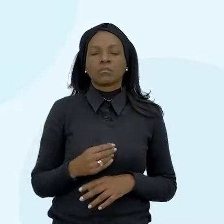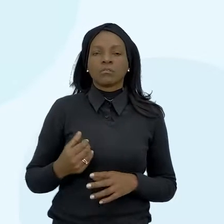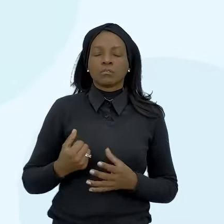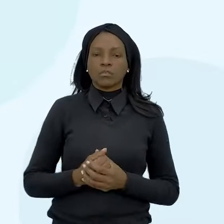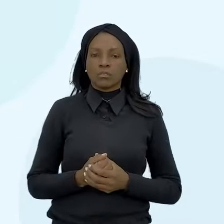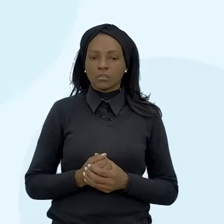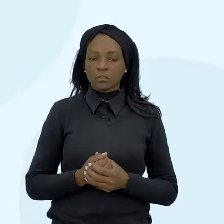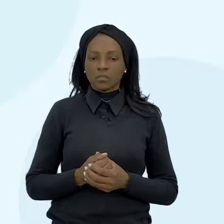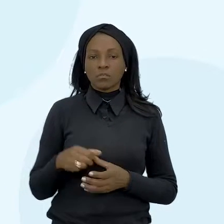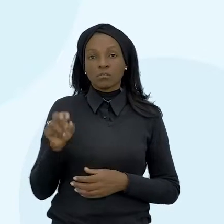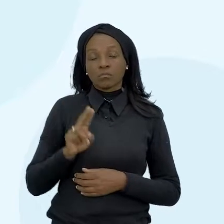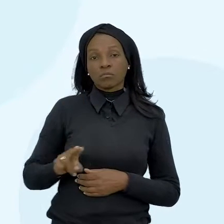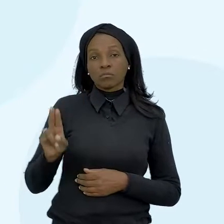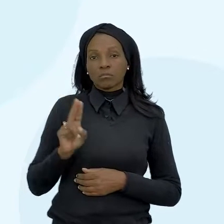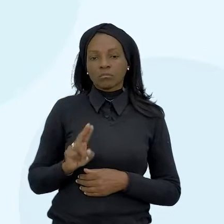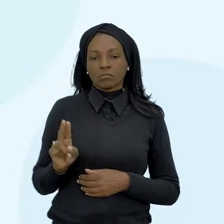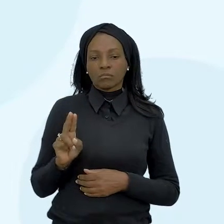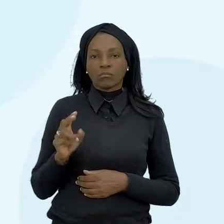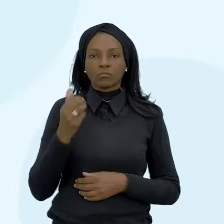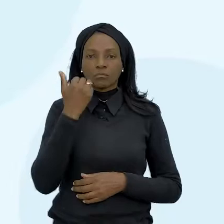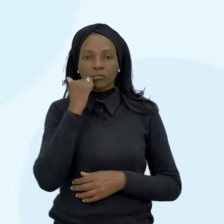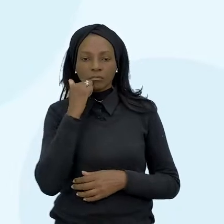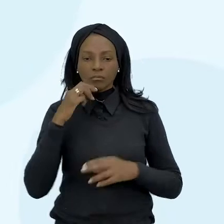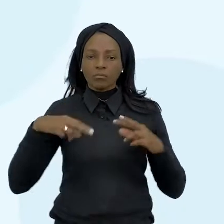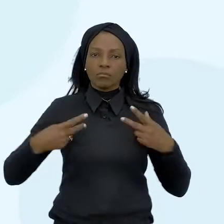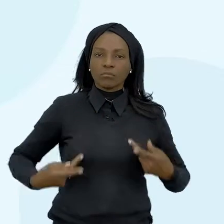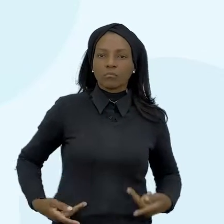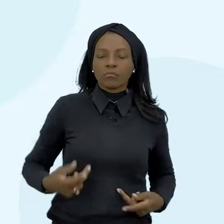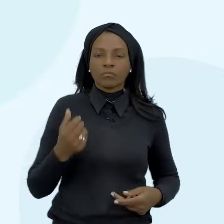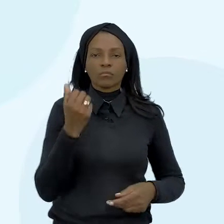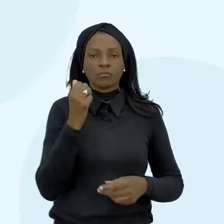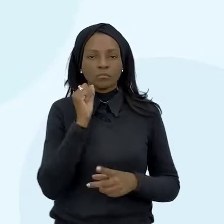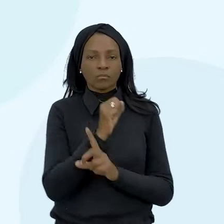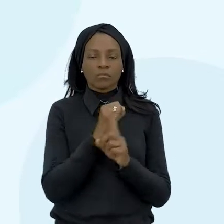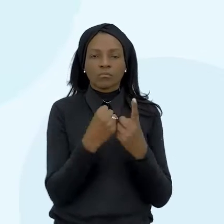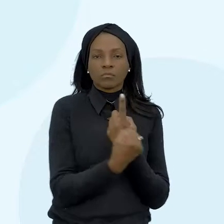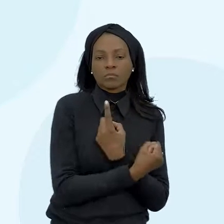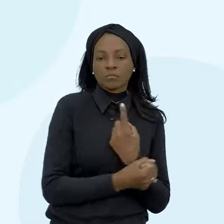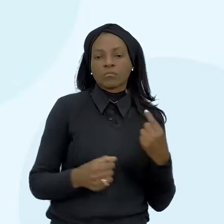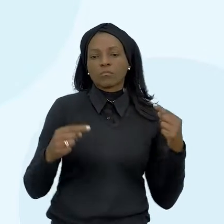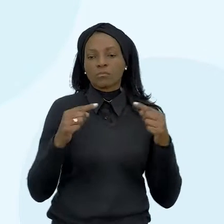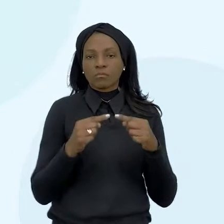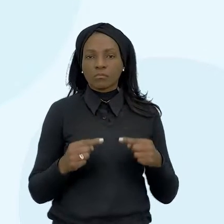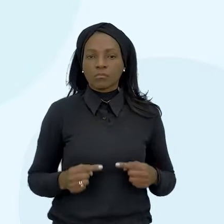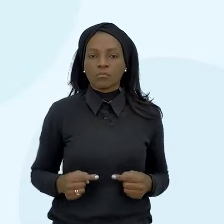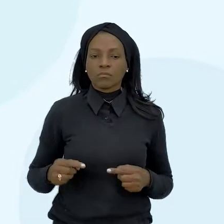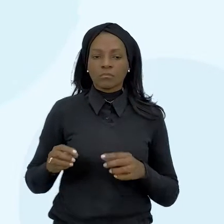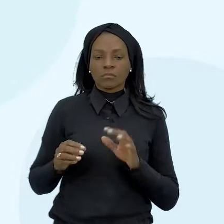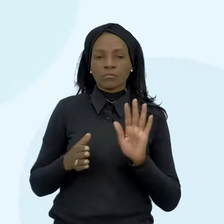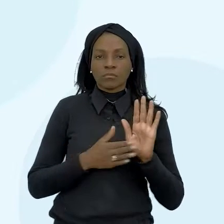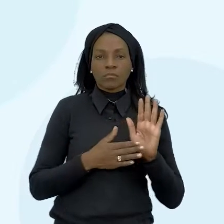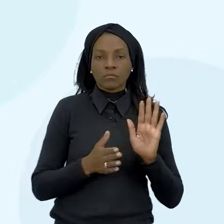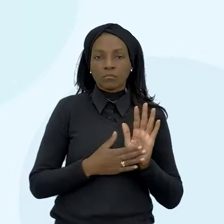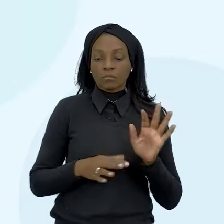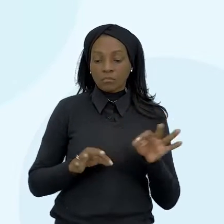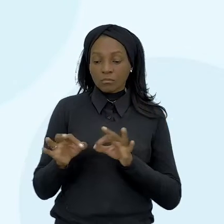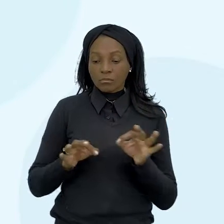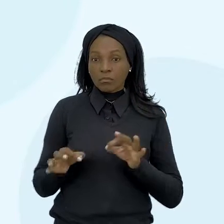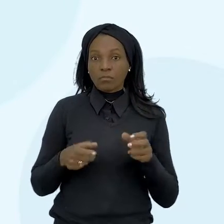produtivos, utilizando as ciências humanas e sociais aplicadas para formular propostas